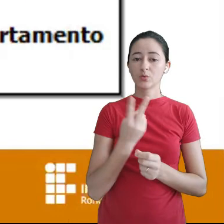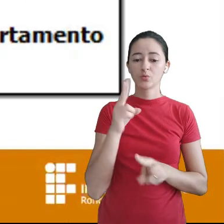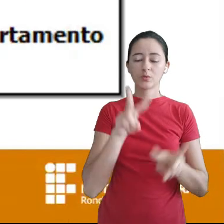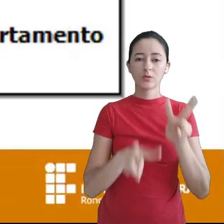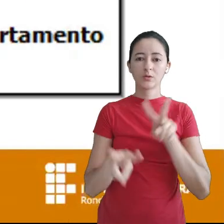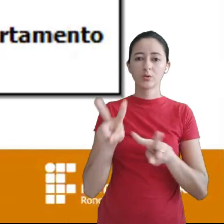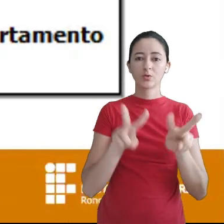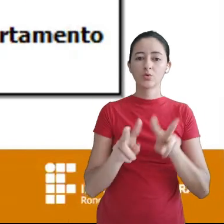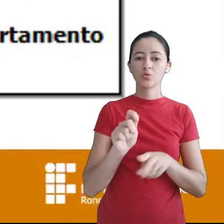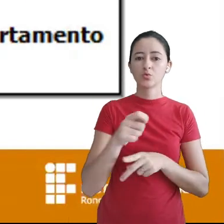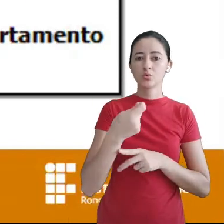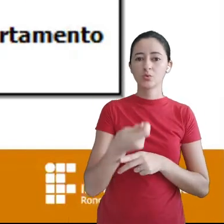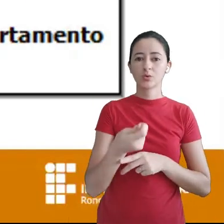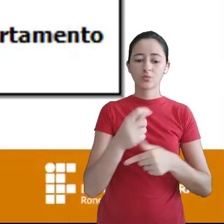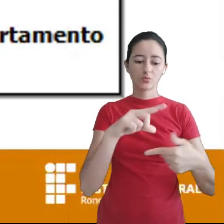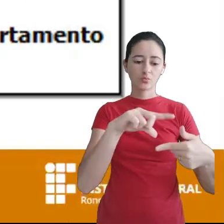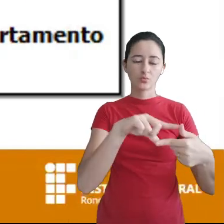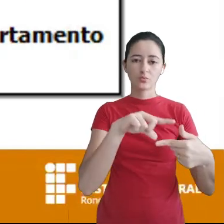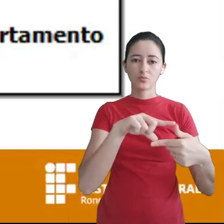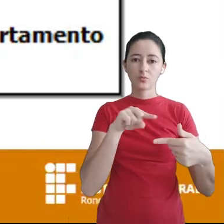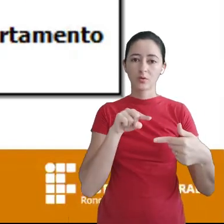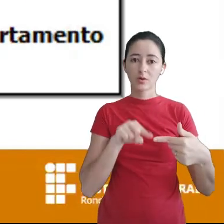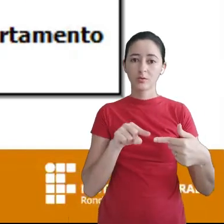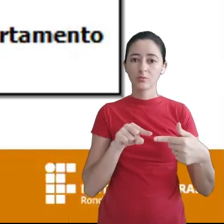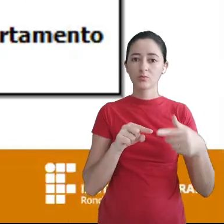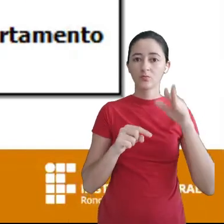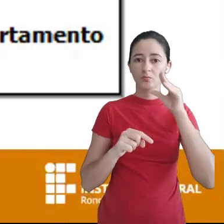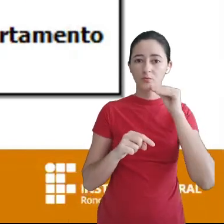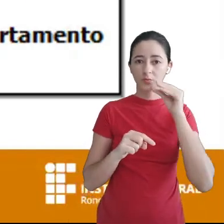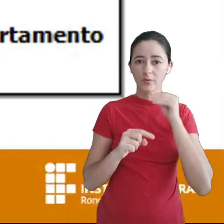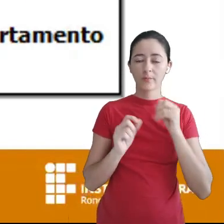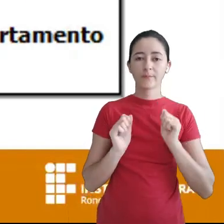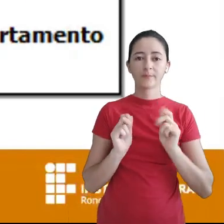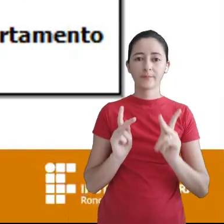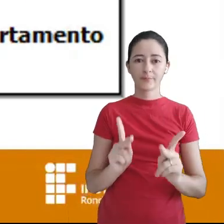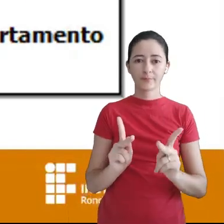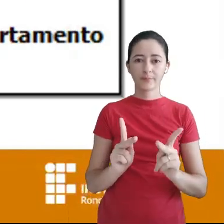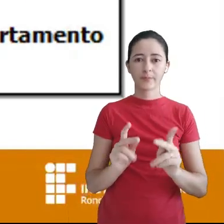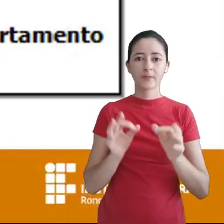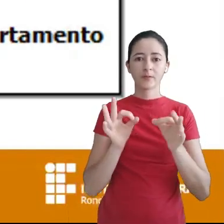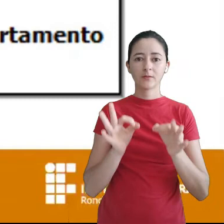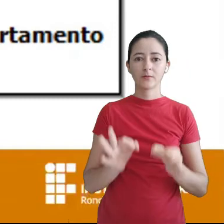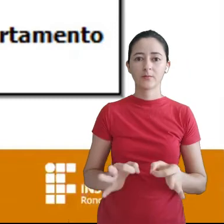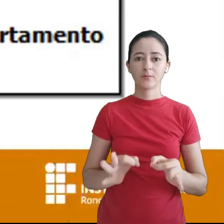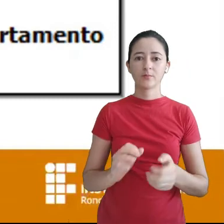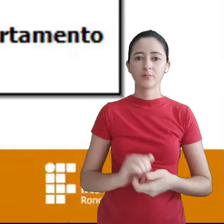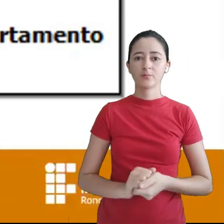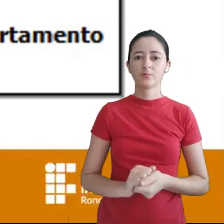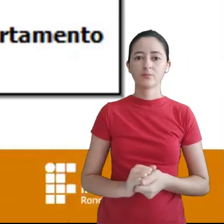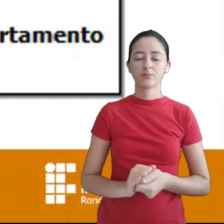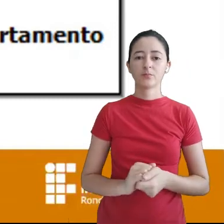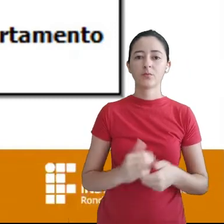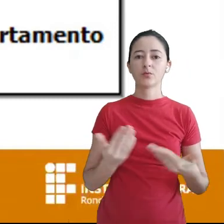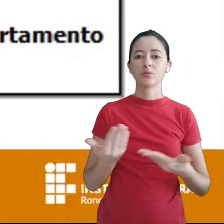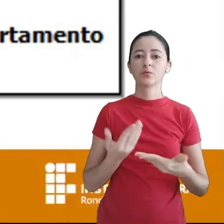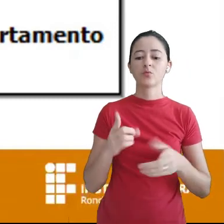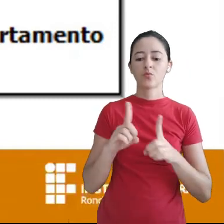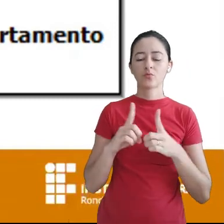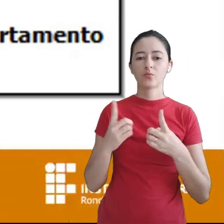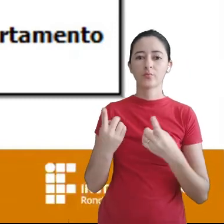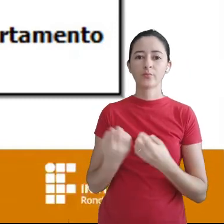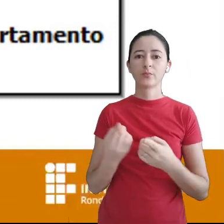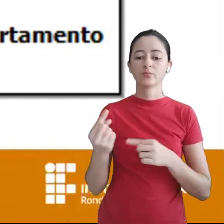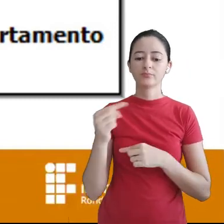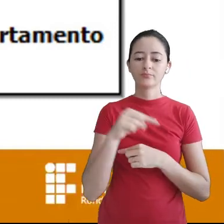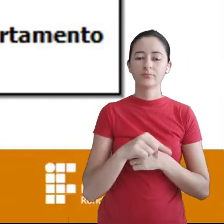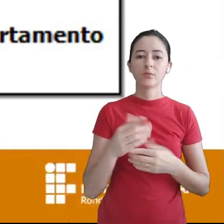Agora, vamos fazer a segunda leitura. Vamos colocar o sinal agora do lado de funcionário. Ok? Ok? Certo? Então,